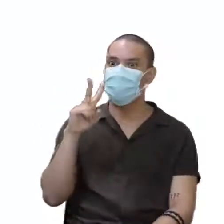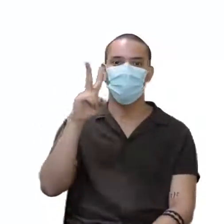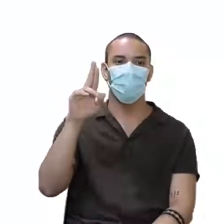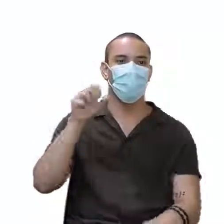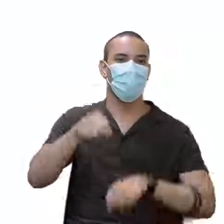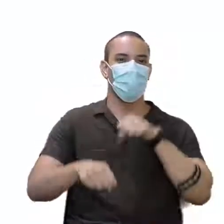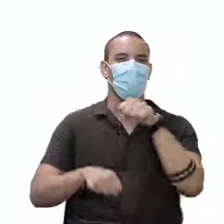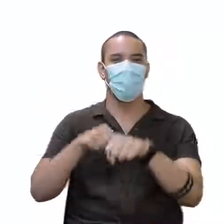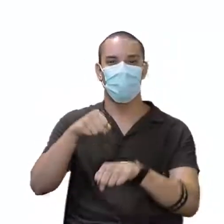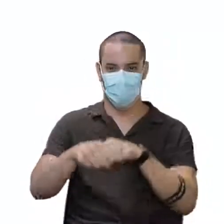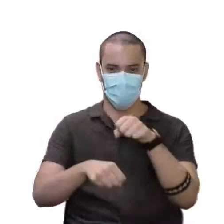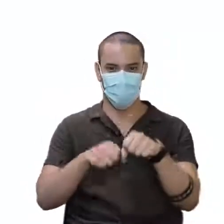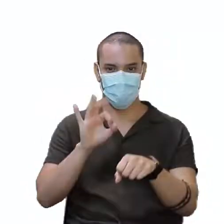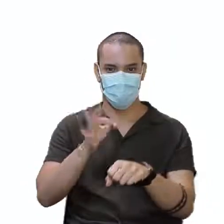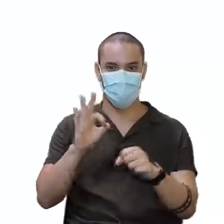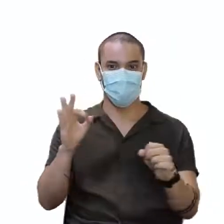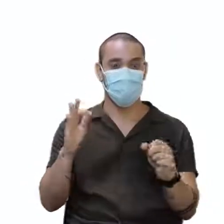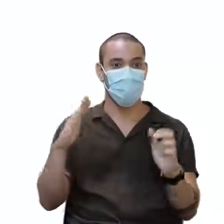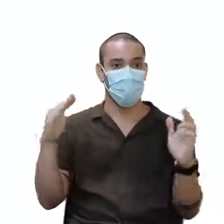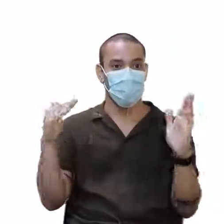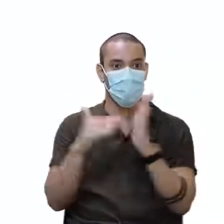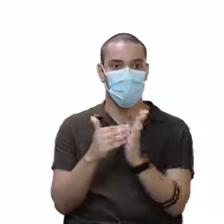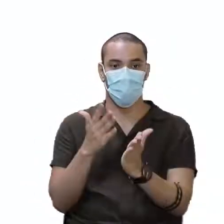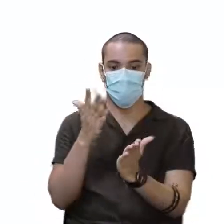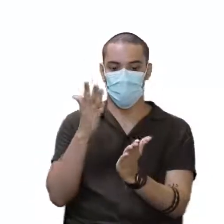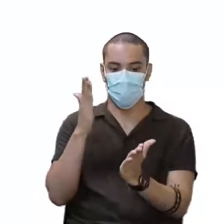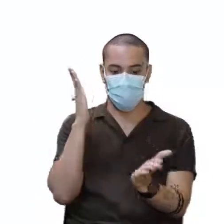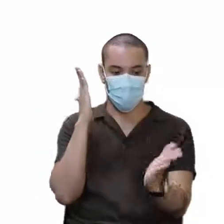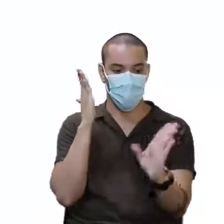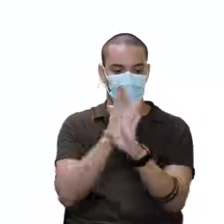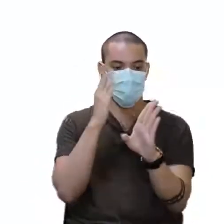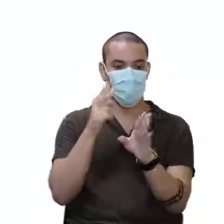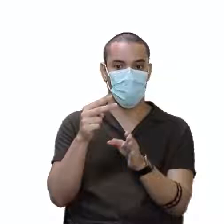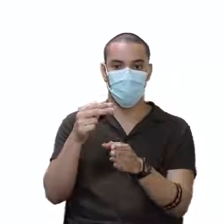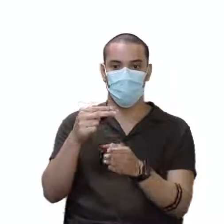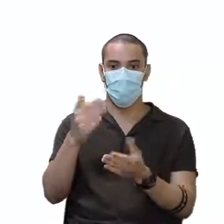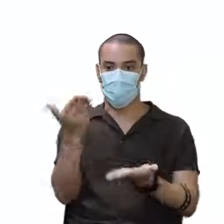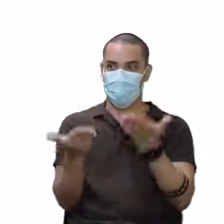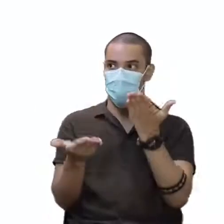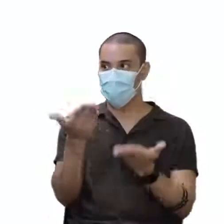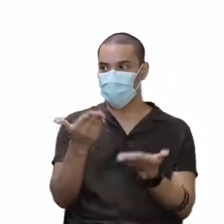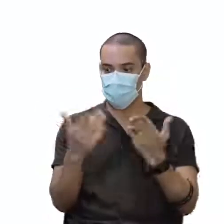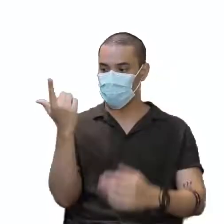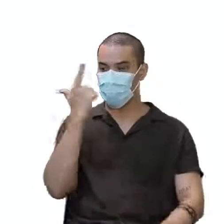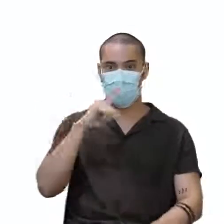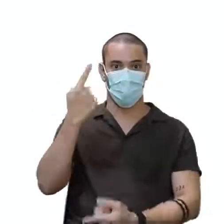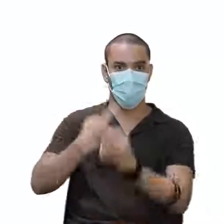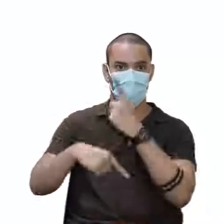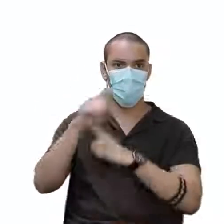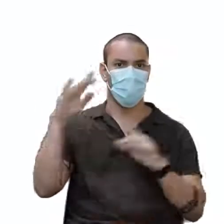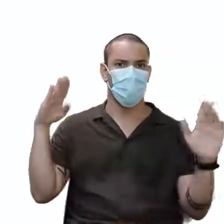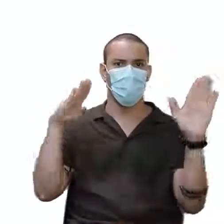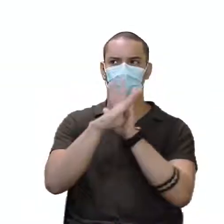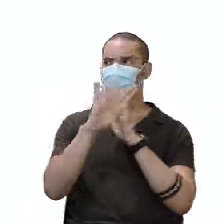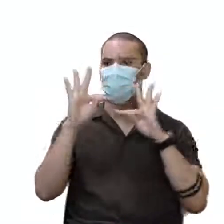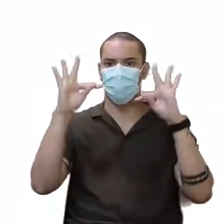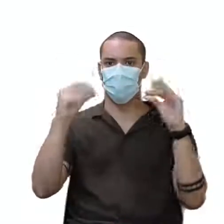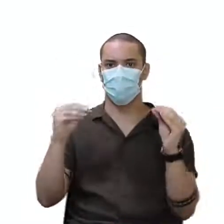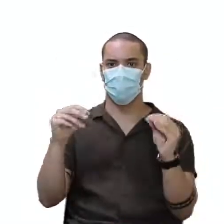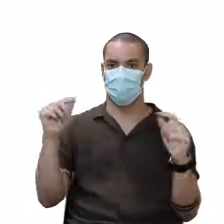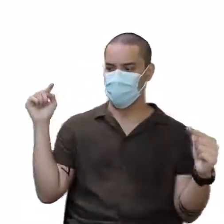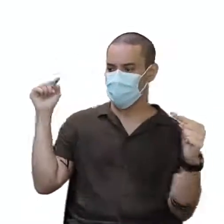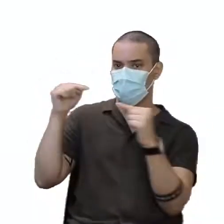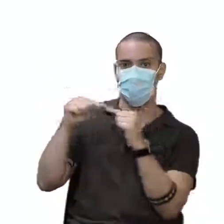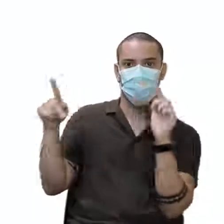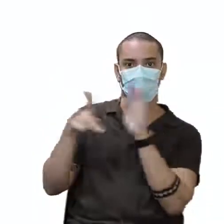né? Chegando a um ponto de equilíbrio, no qual a sucessão ecológica atinge o seu desenvolvimento máximo,